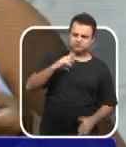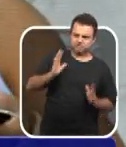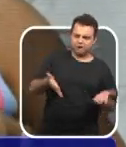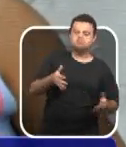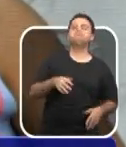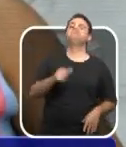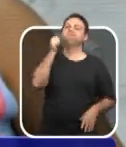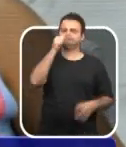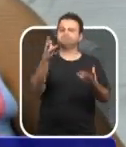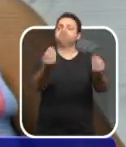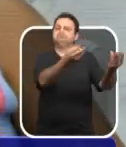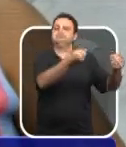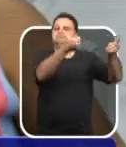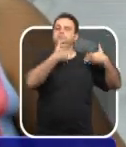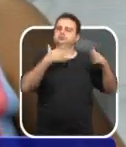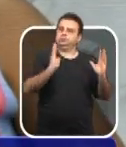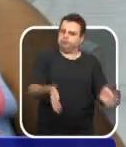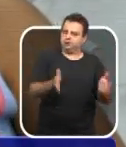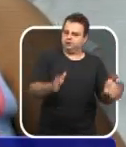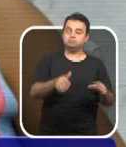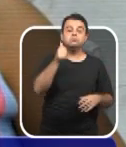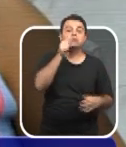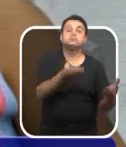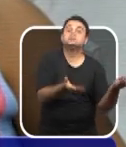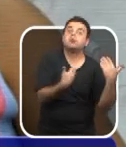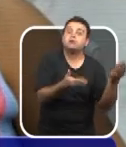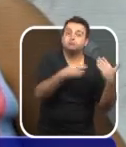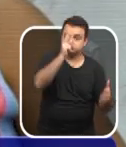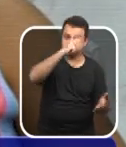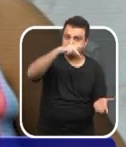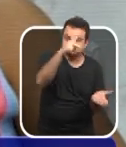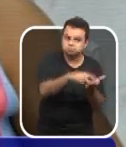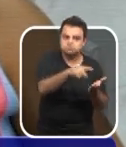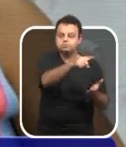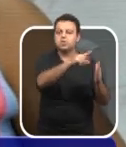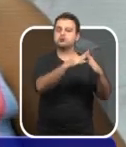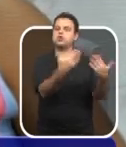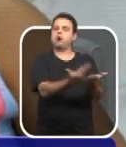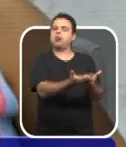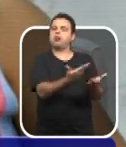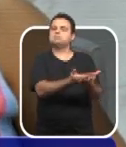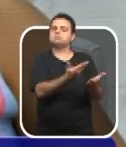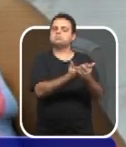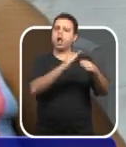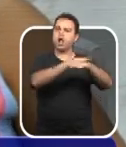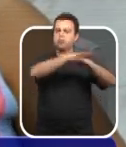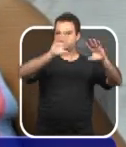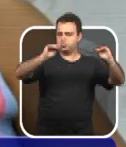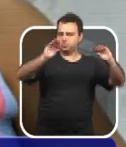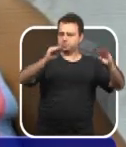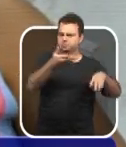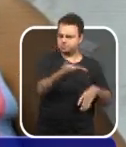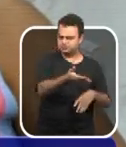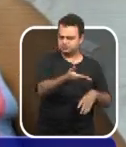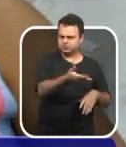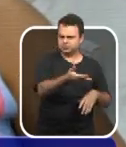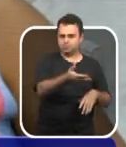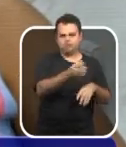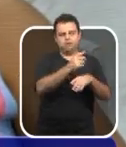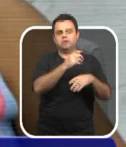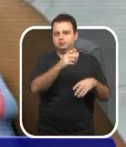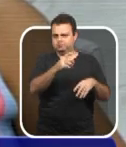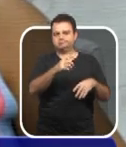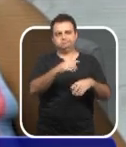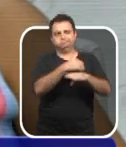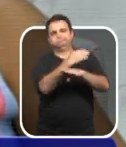já passei por isso. Teve um caso de uma jovem, né, voltando da escola e tarde da